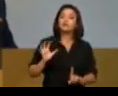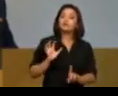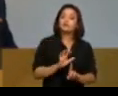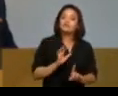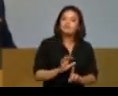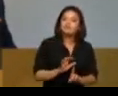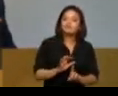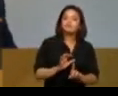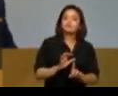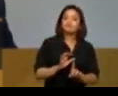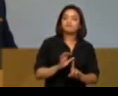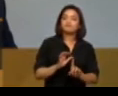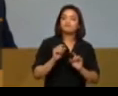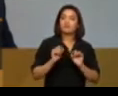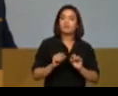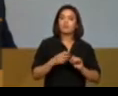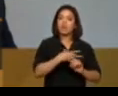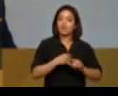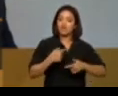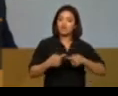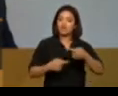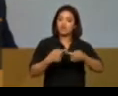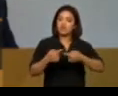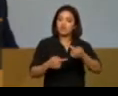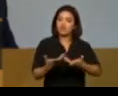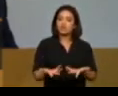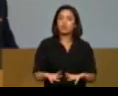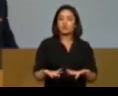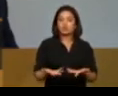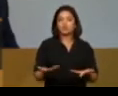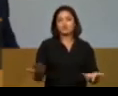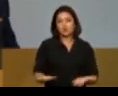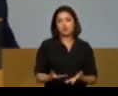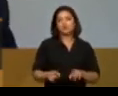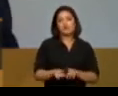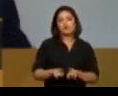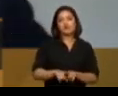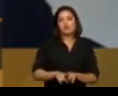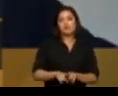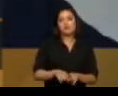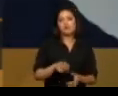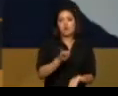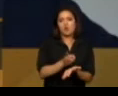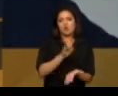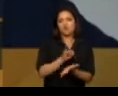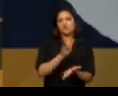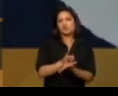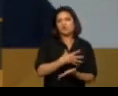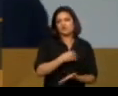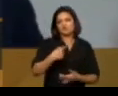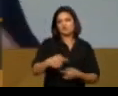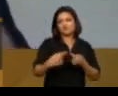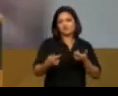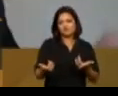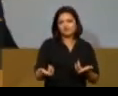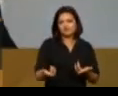o bem-estar das gerações presentes e até a própria sobrevivência das vindouras.